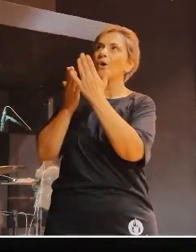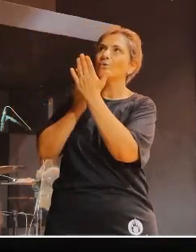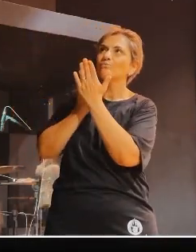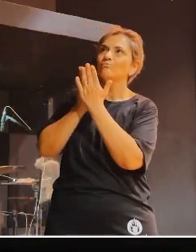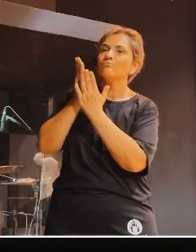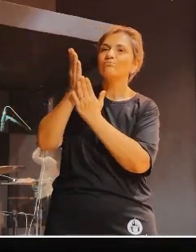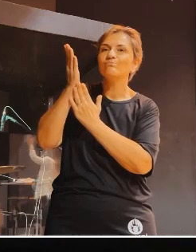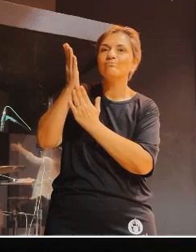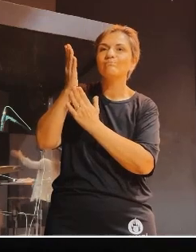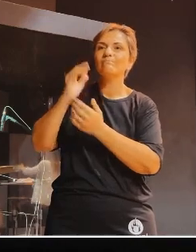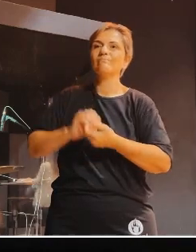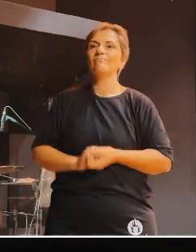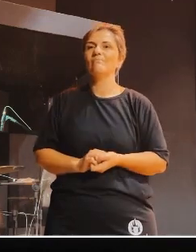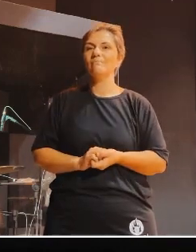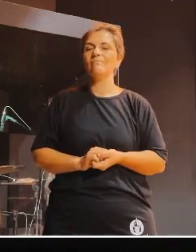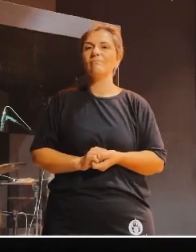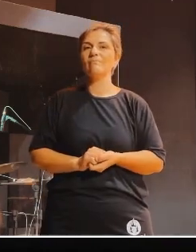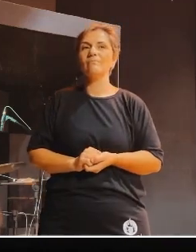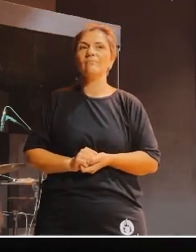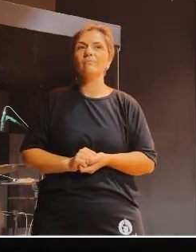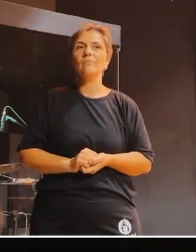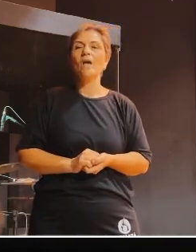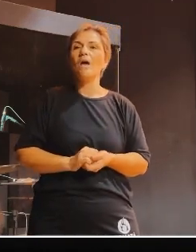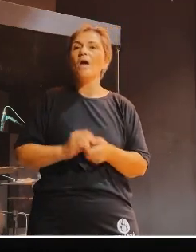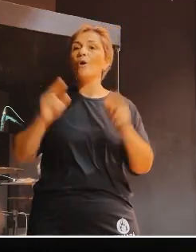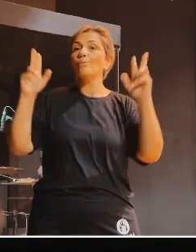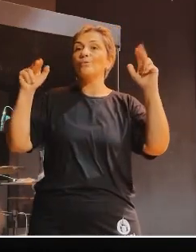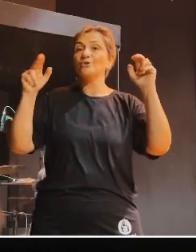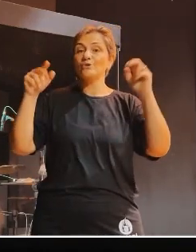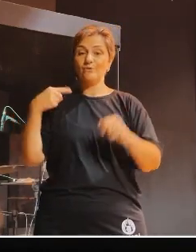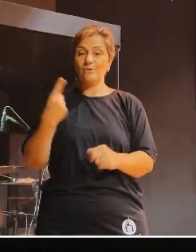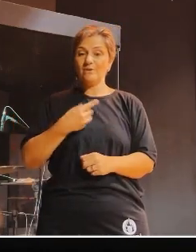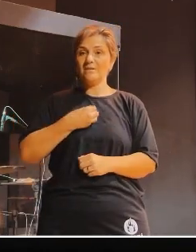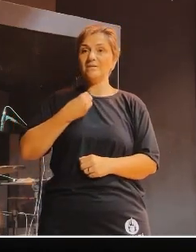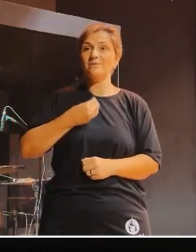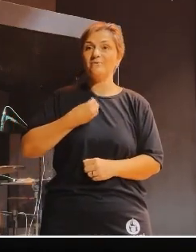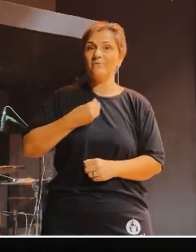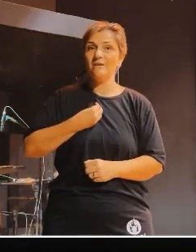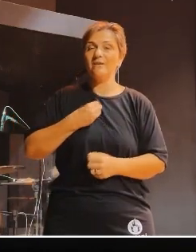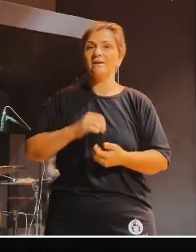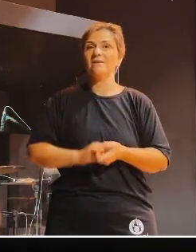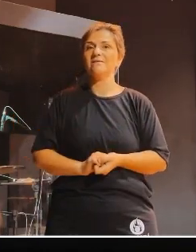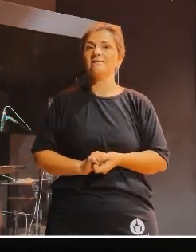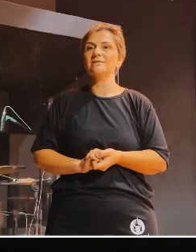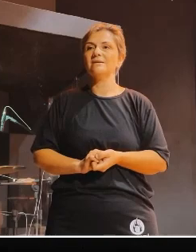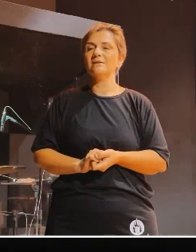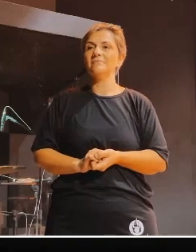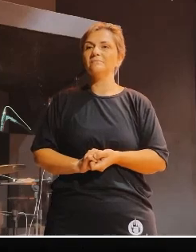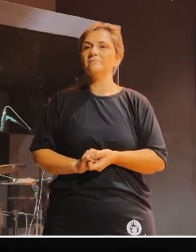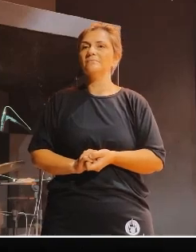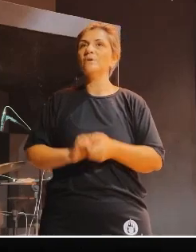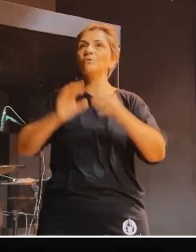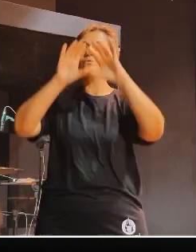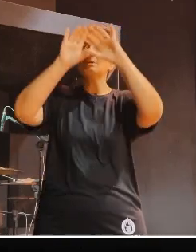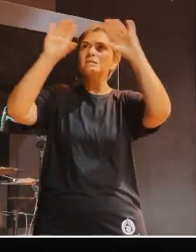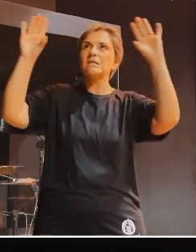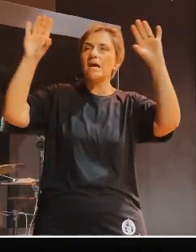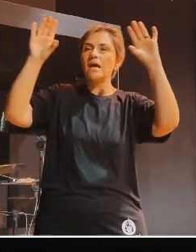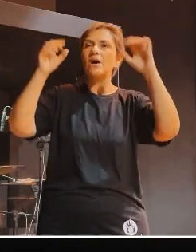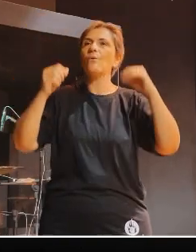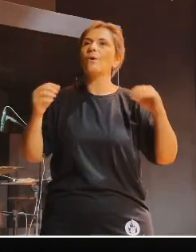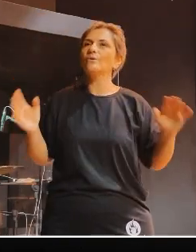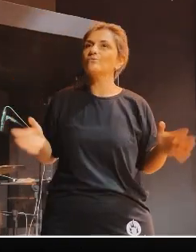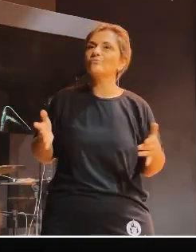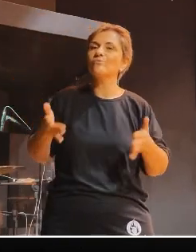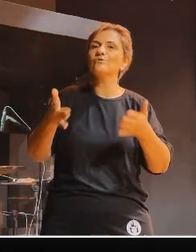O céu é o motivo da nossa existência. Voltar ao céu é o que nos impulsiona, é o